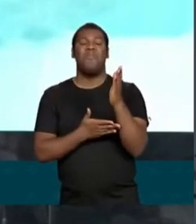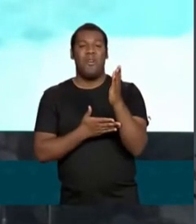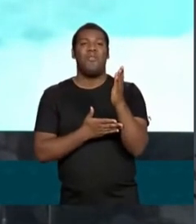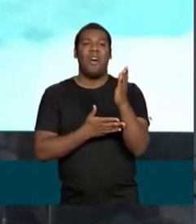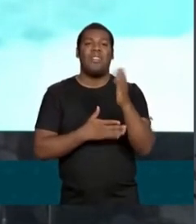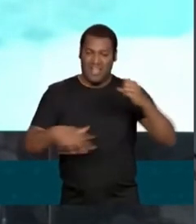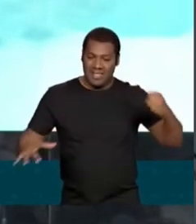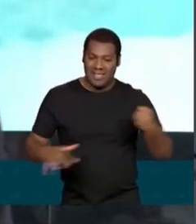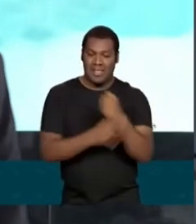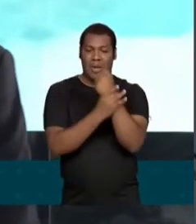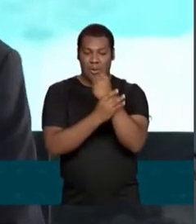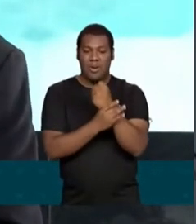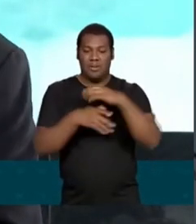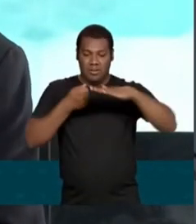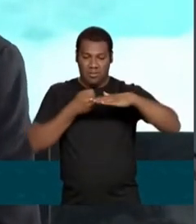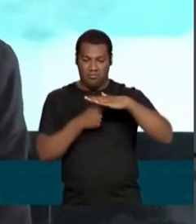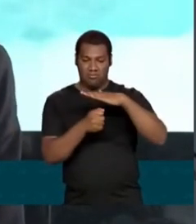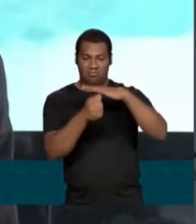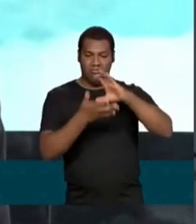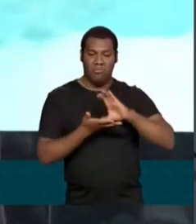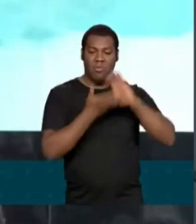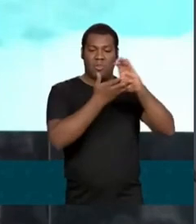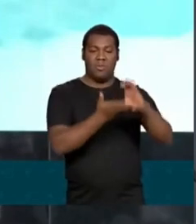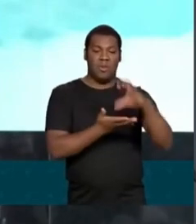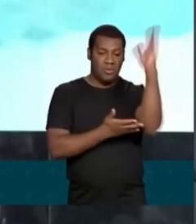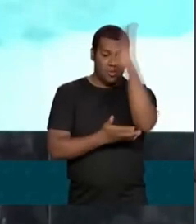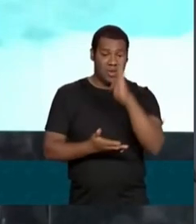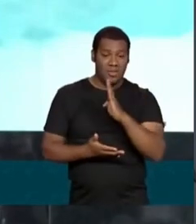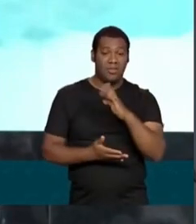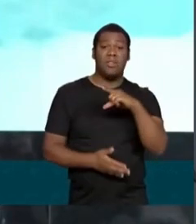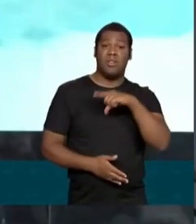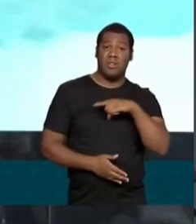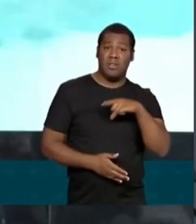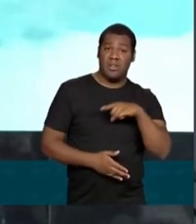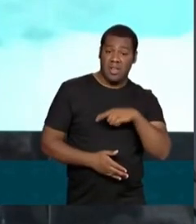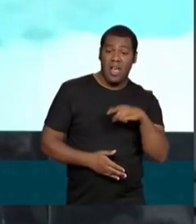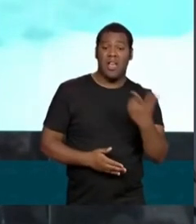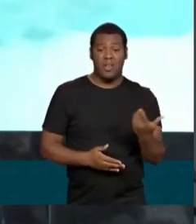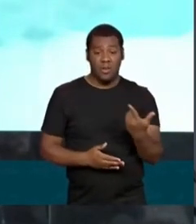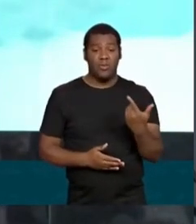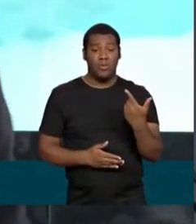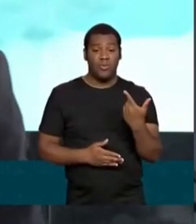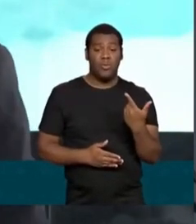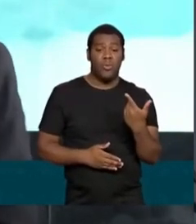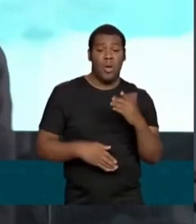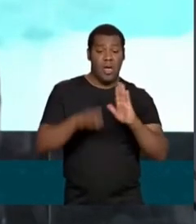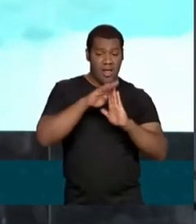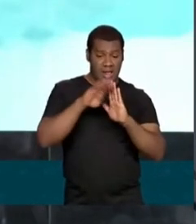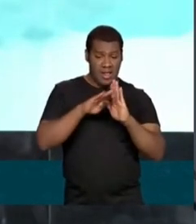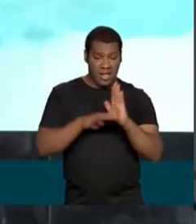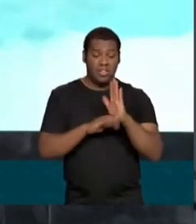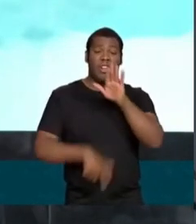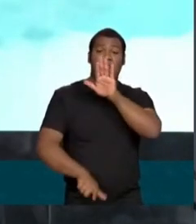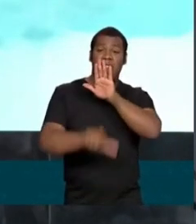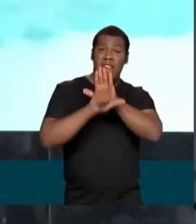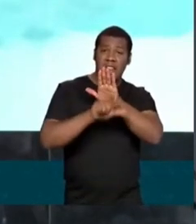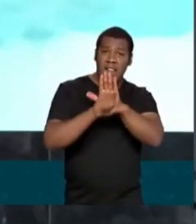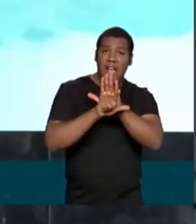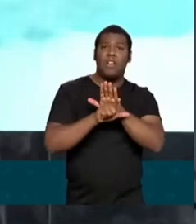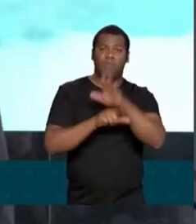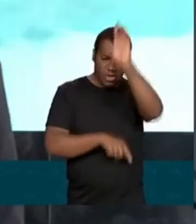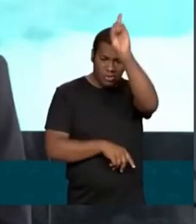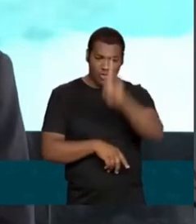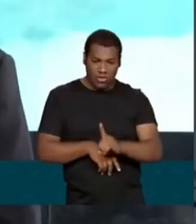disso nós temos um calendário que é o calendário que está relacionado à lei de diretrizes orçamentárias e o envio do novo orçamento